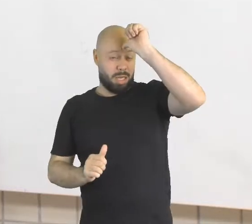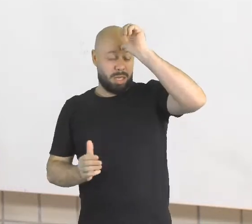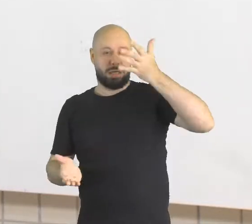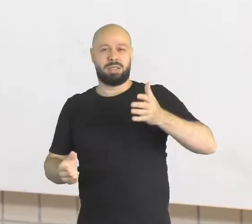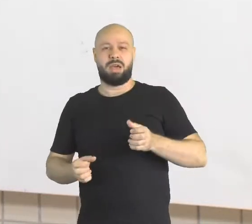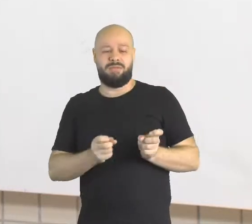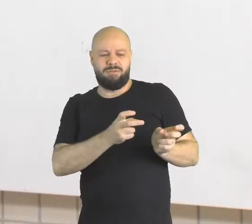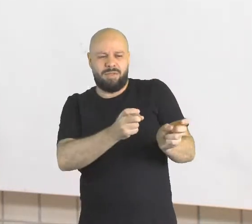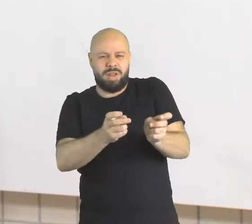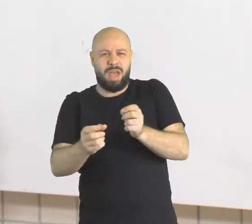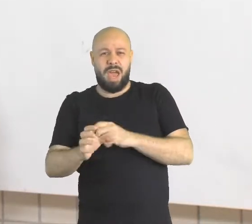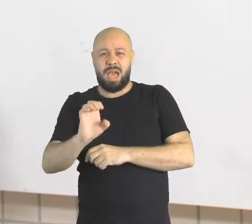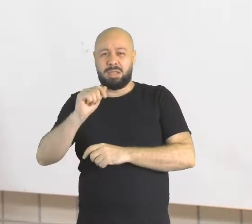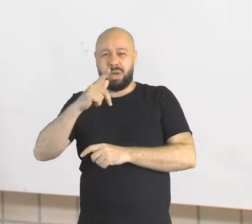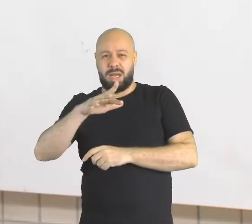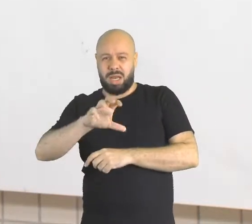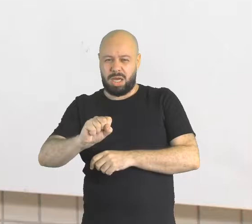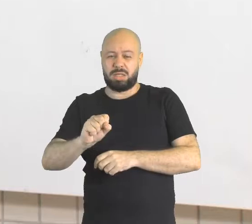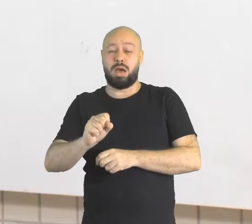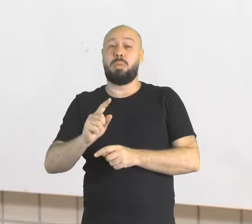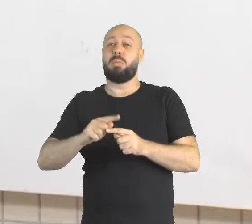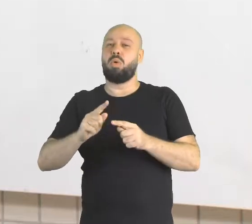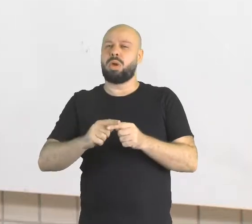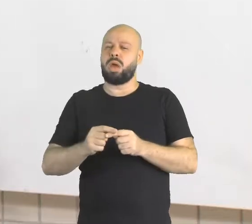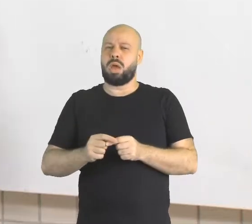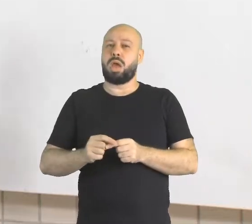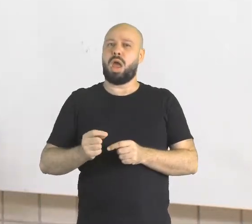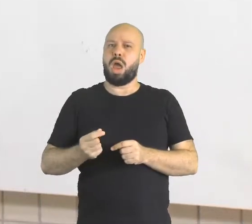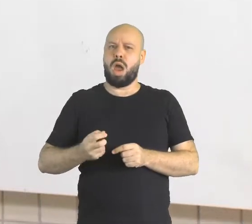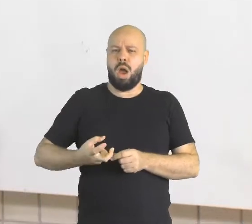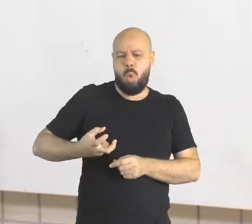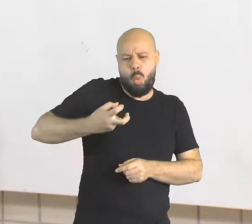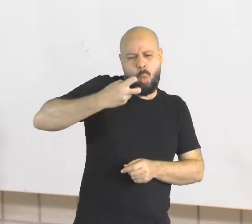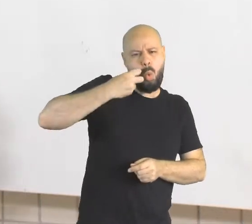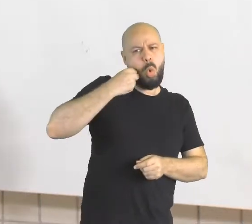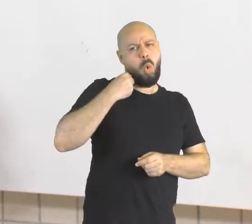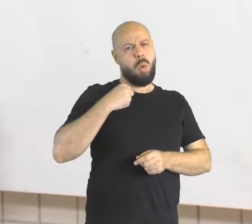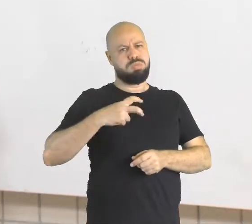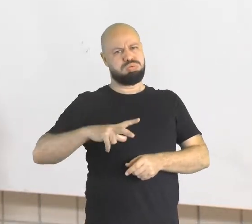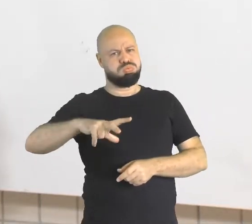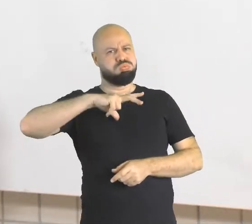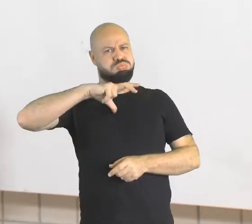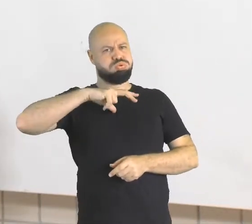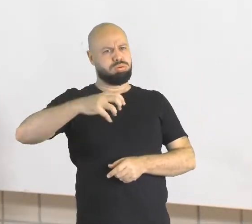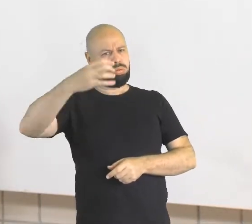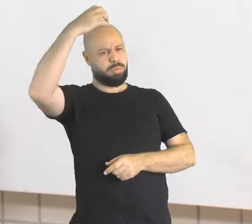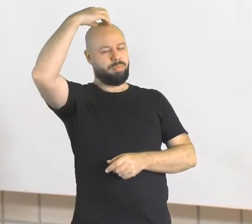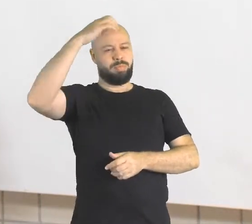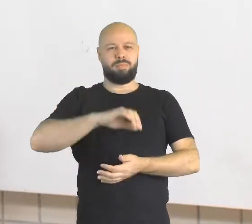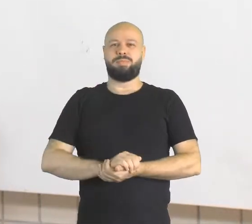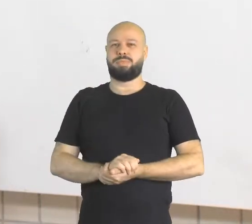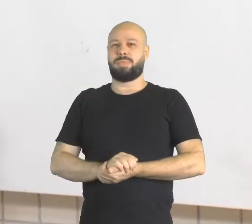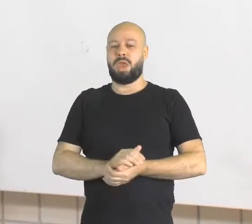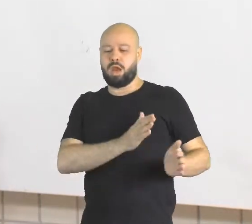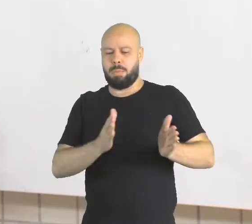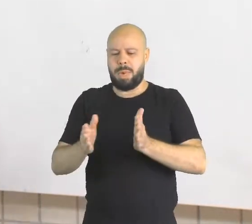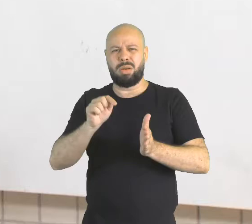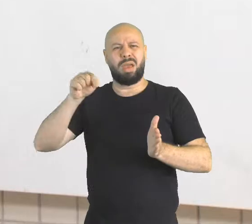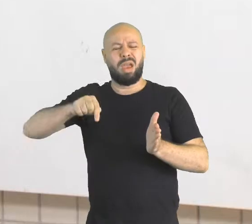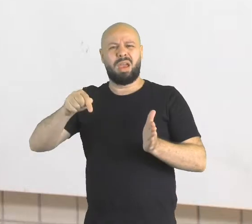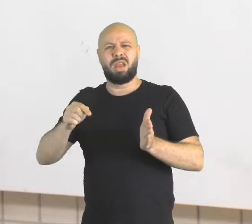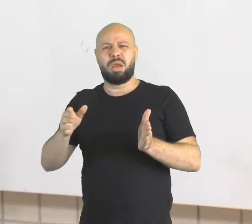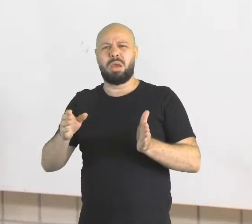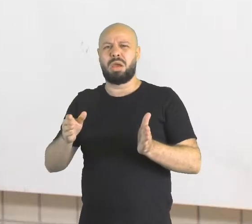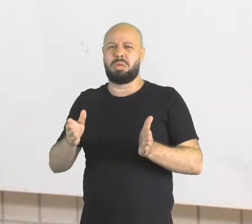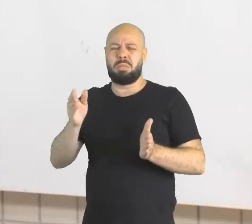chamadas especiarias, que rendia altos lucros para a coroa portuguesa. Bom, professor, então esse período que Cabral chega, o Brasil vai